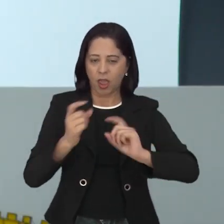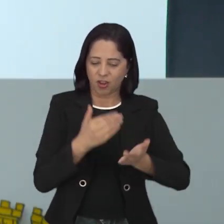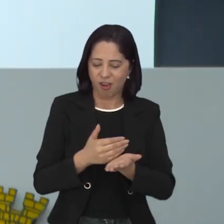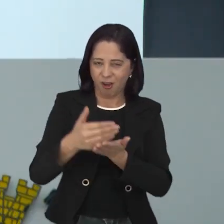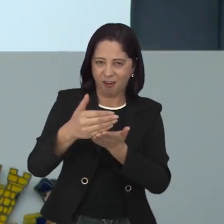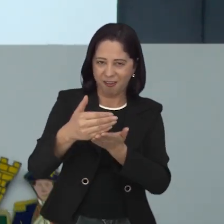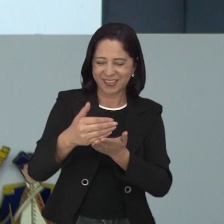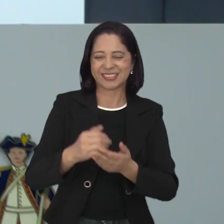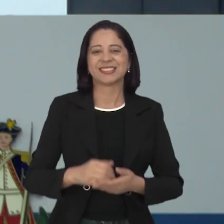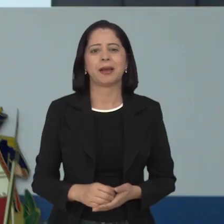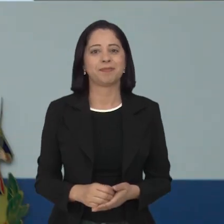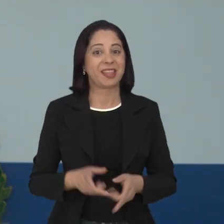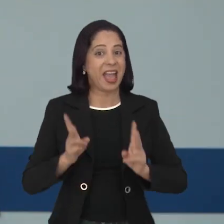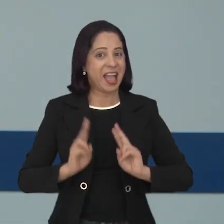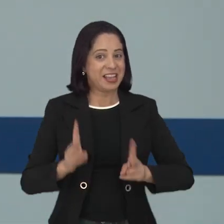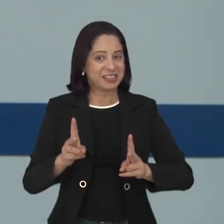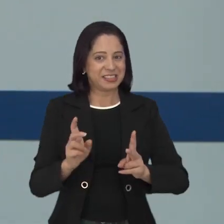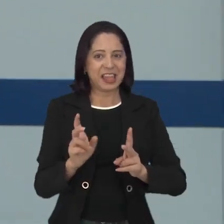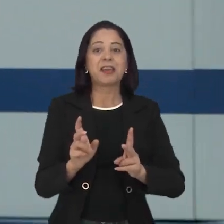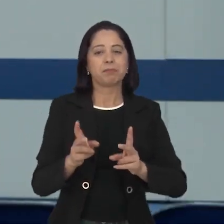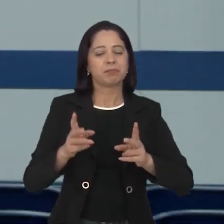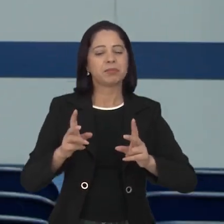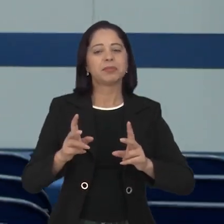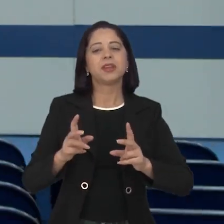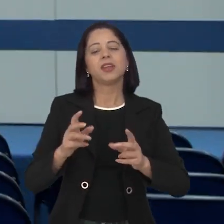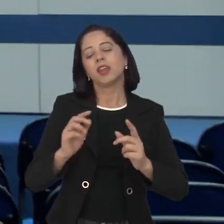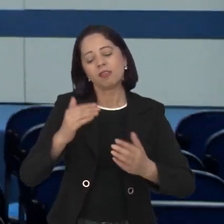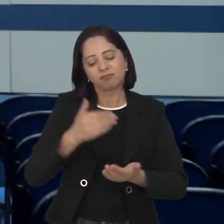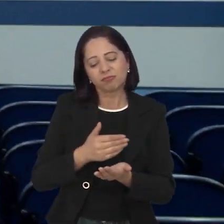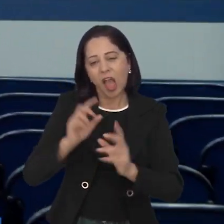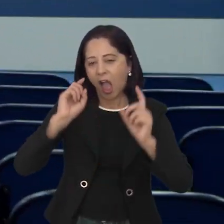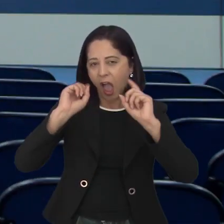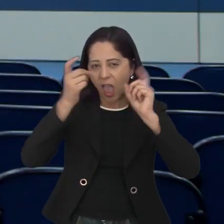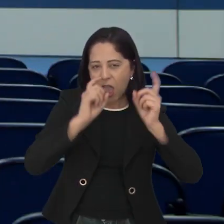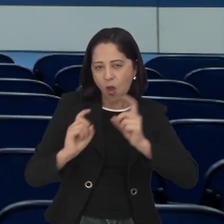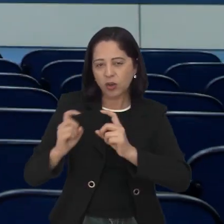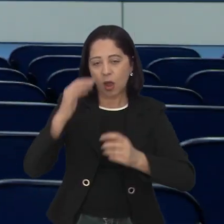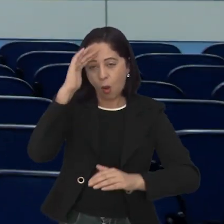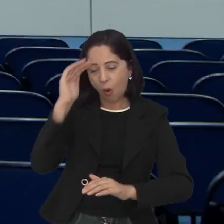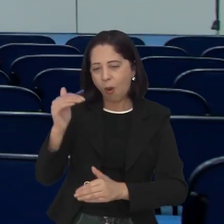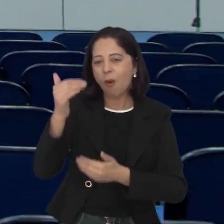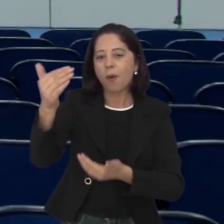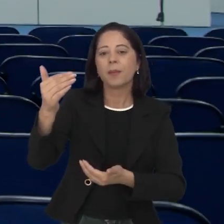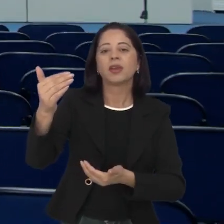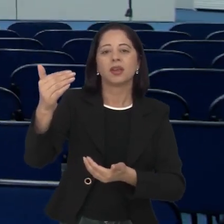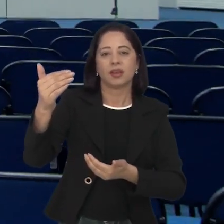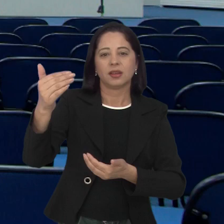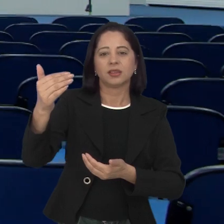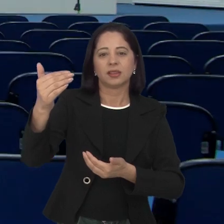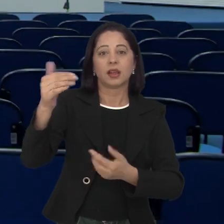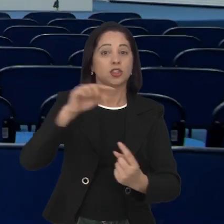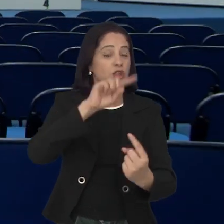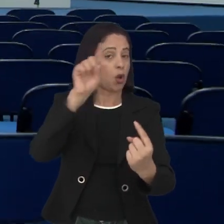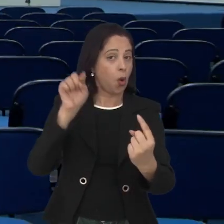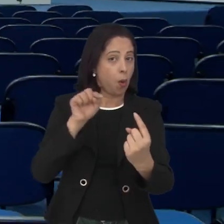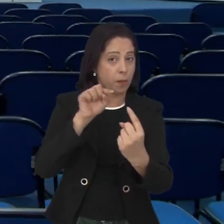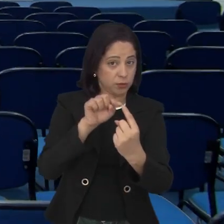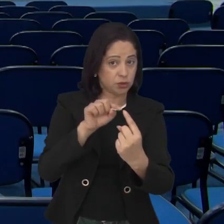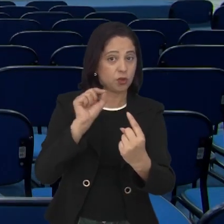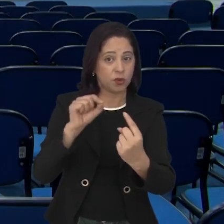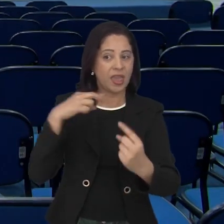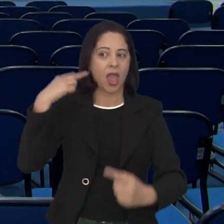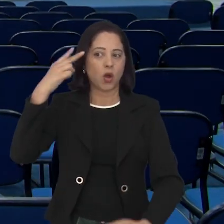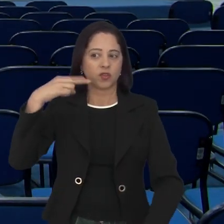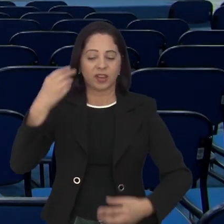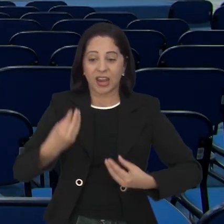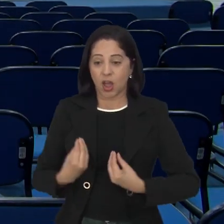presente solenidade é assim que são iniciadas todas as sessões solenes aqui na Câmara de São José cerimônias requeridas